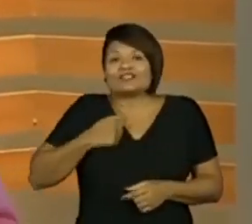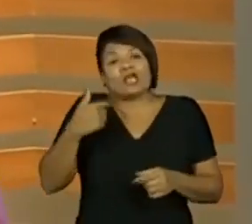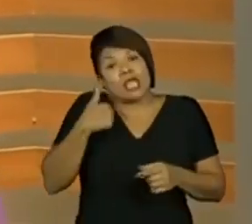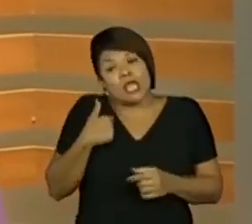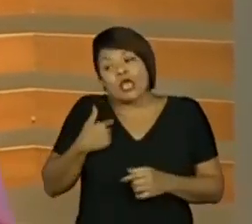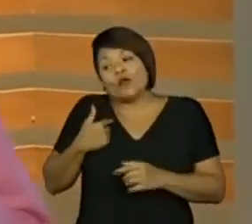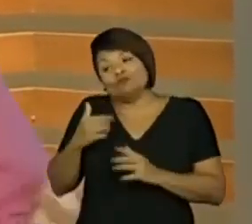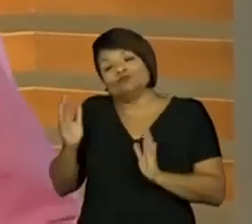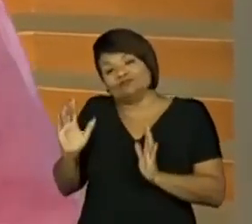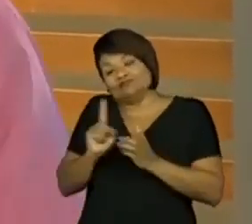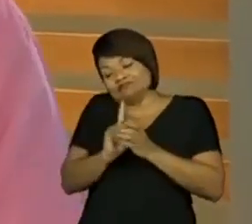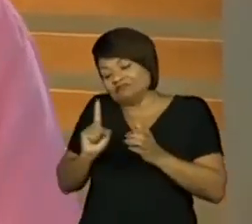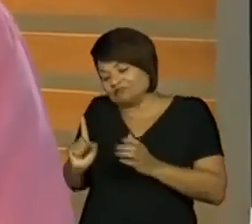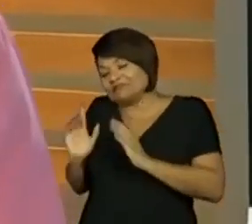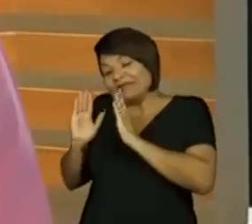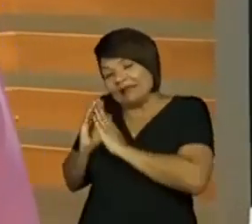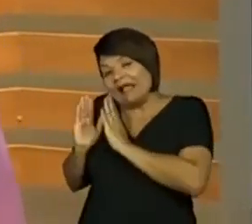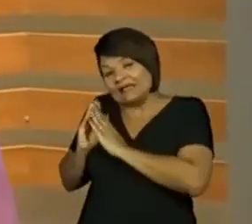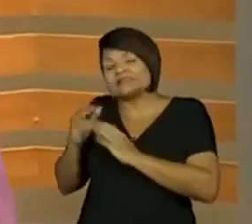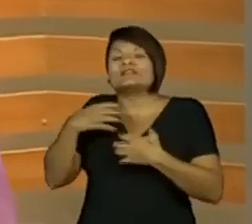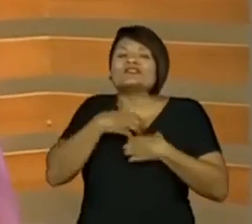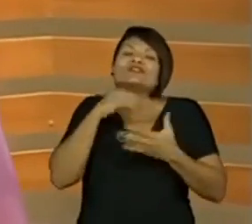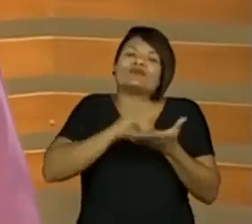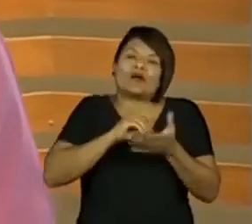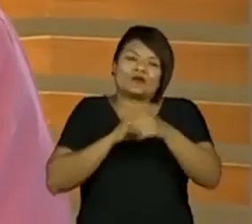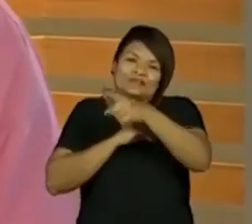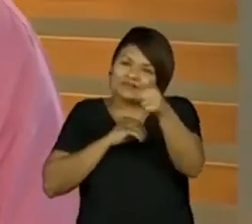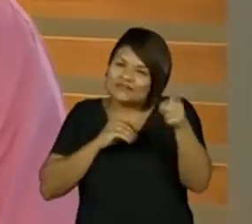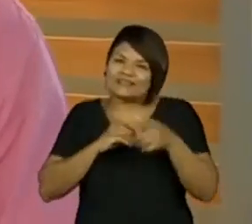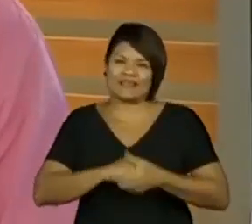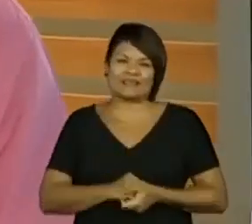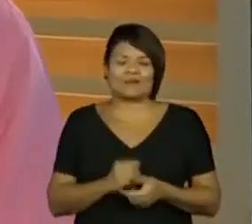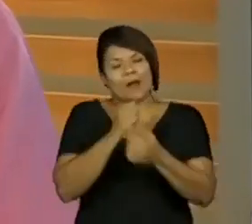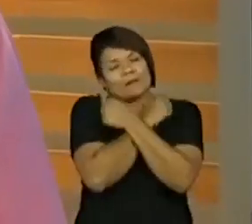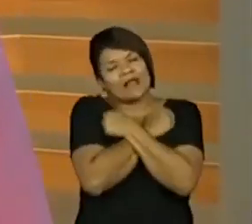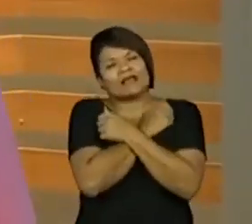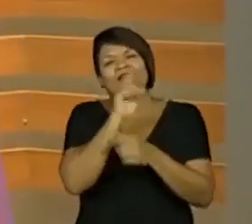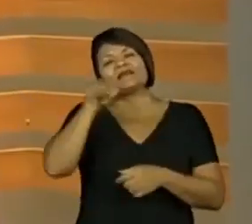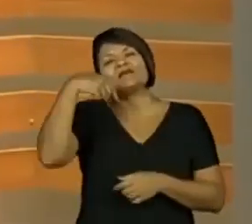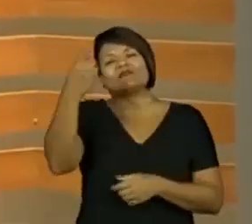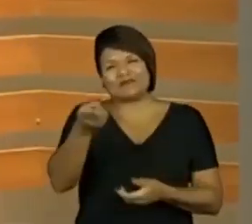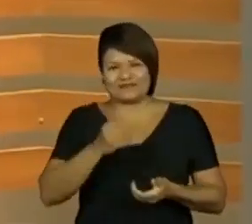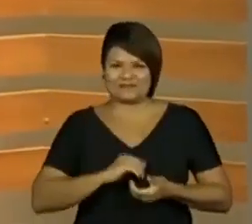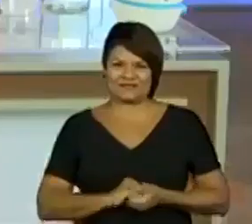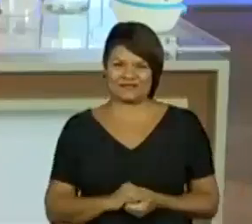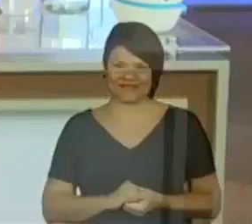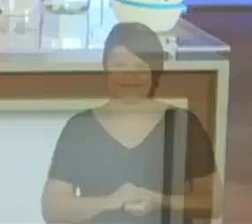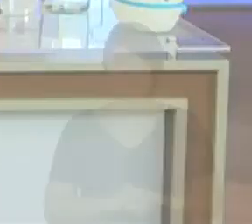casa e sentindo falta de todos. Um abraço e até a próxima.